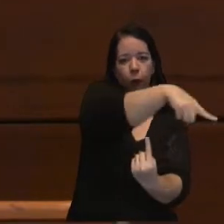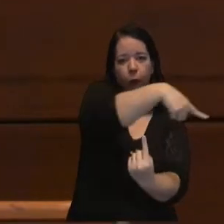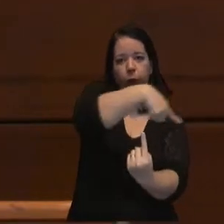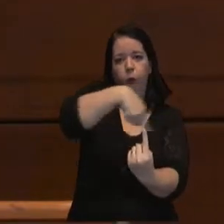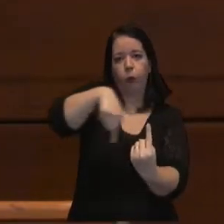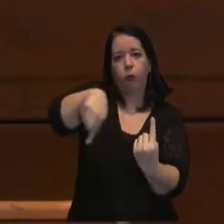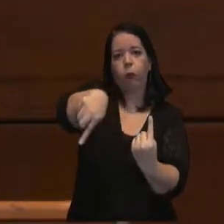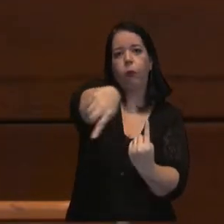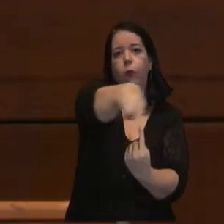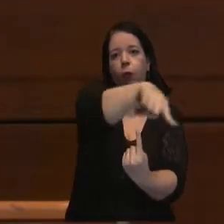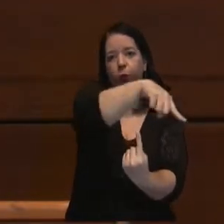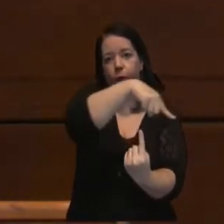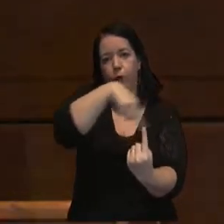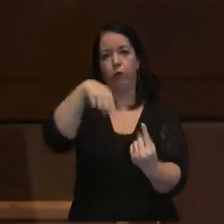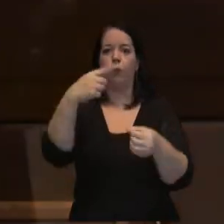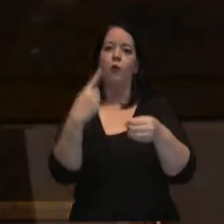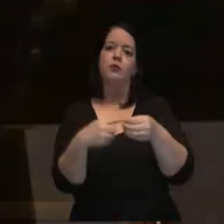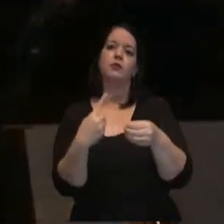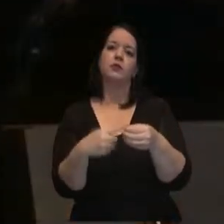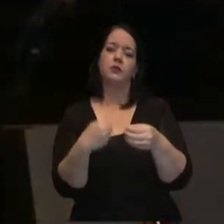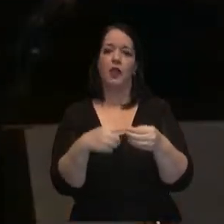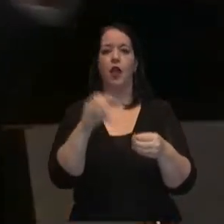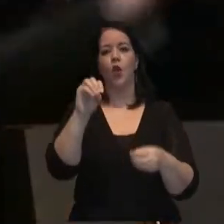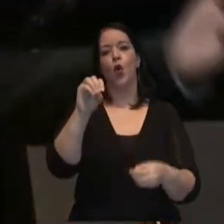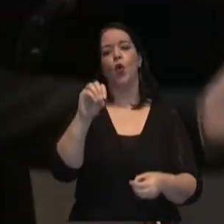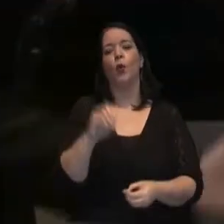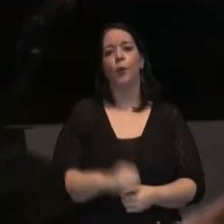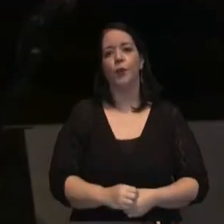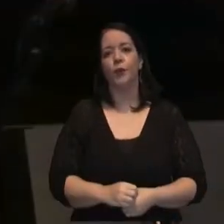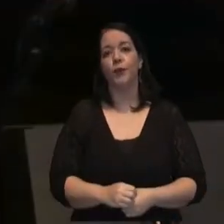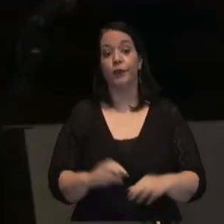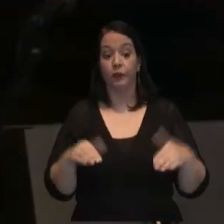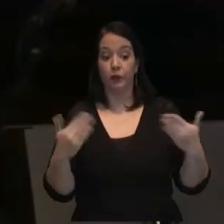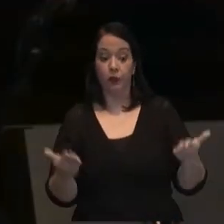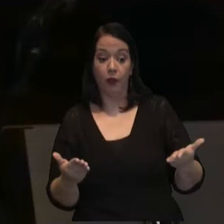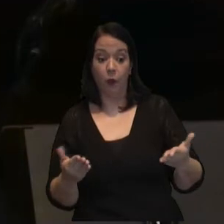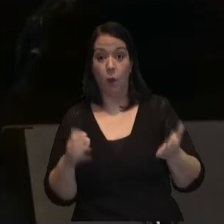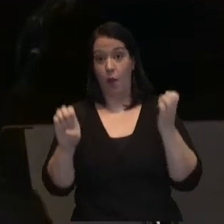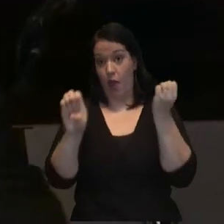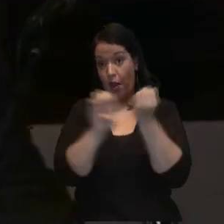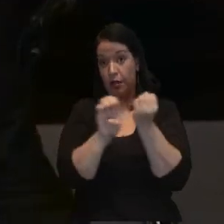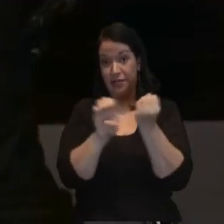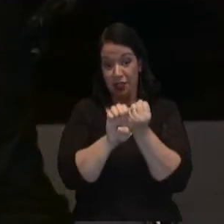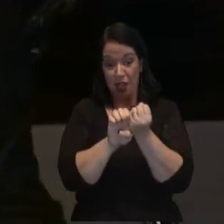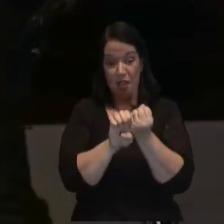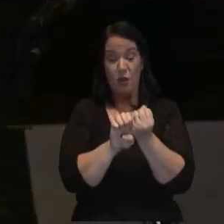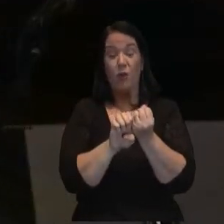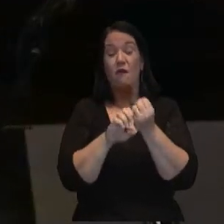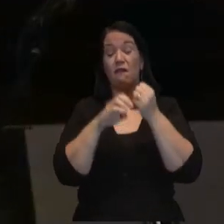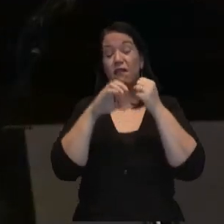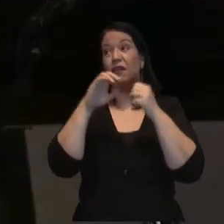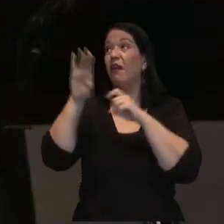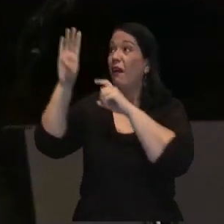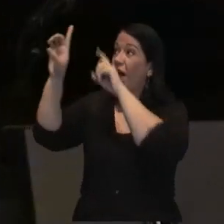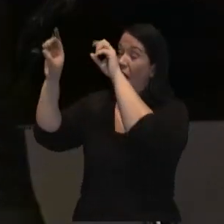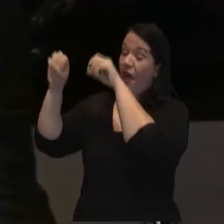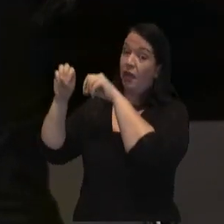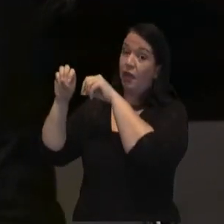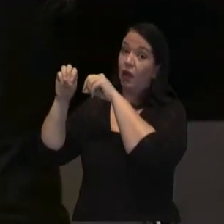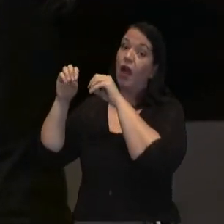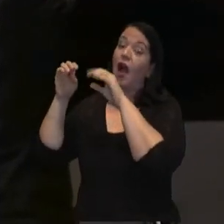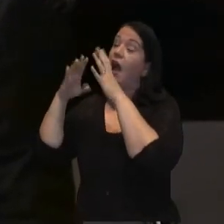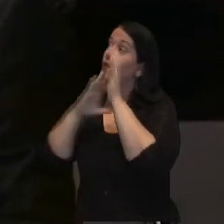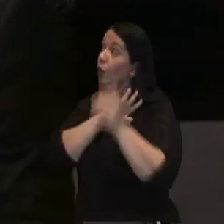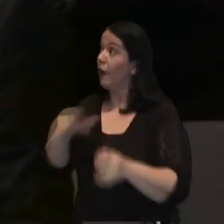adorava o Senhor e que dava visão e direção ao povo, agora se vê cercado pelo exército inimigo, o exército da